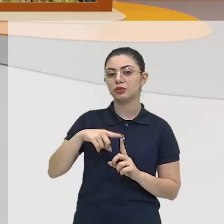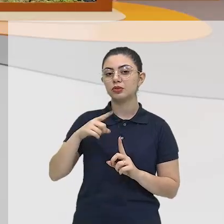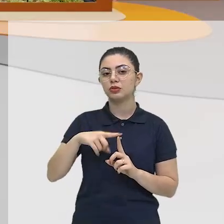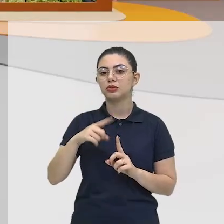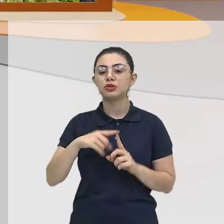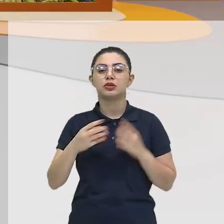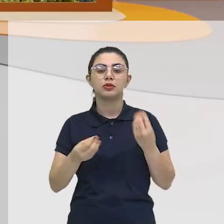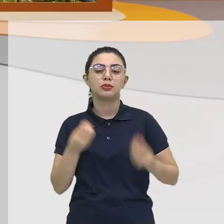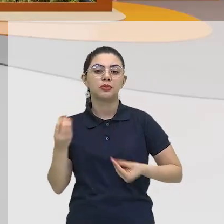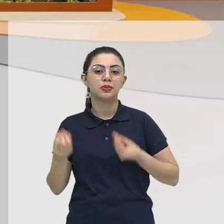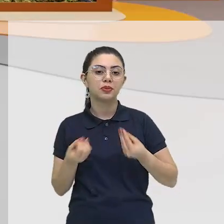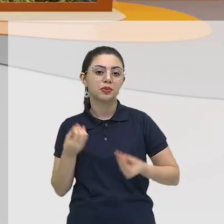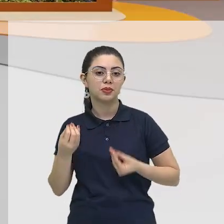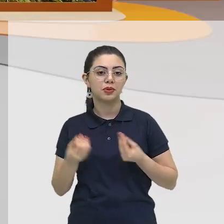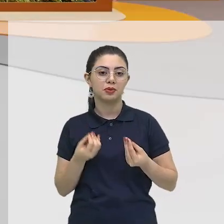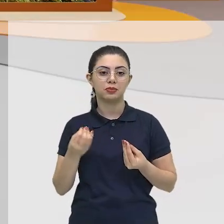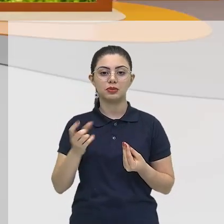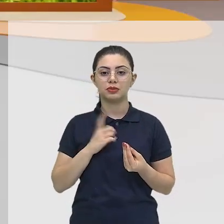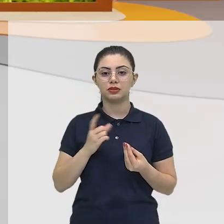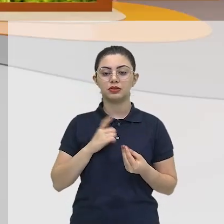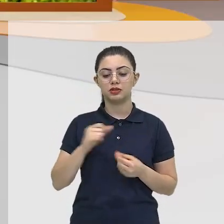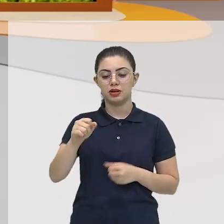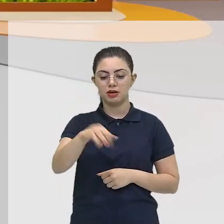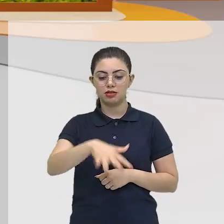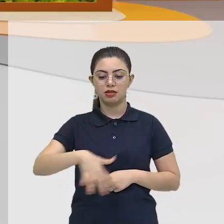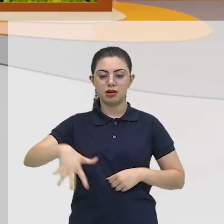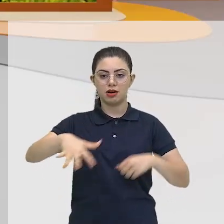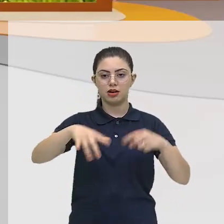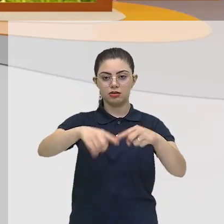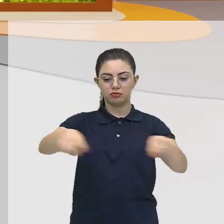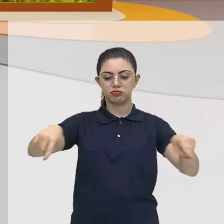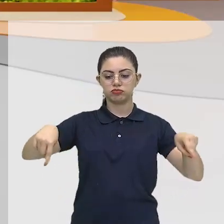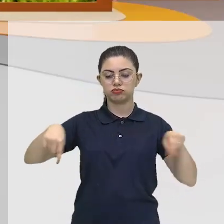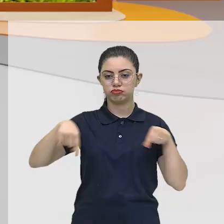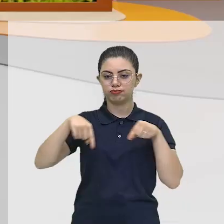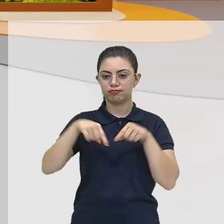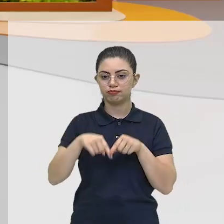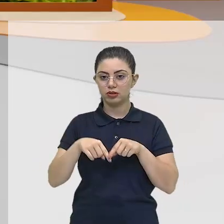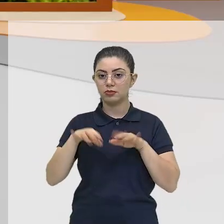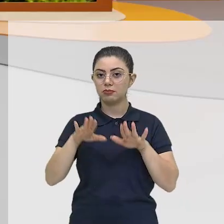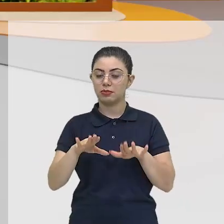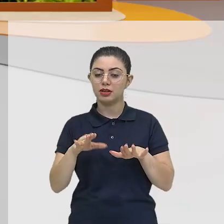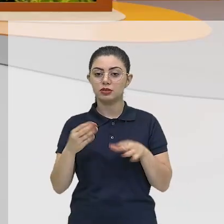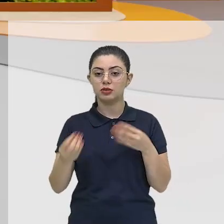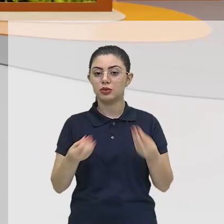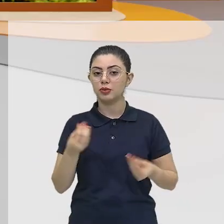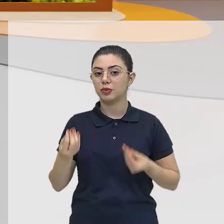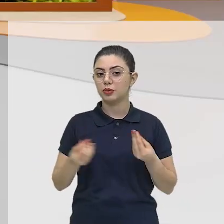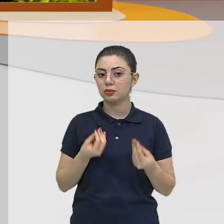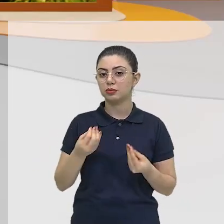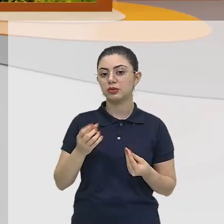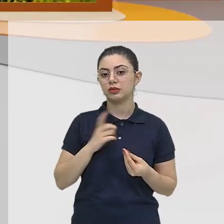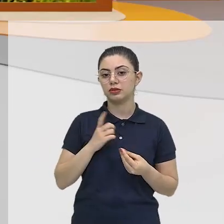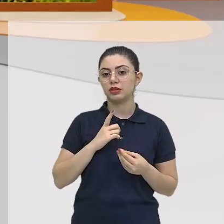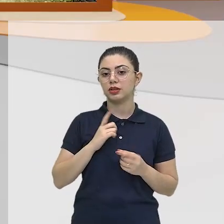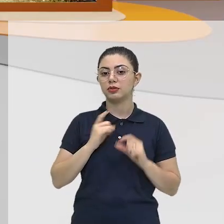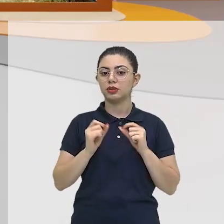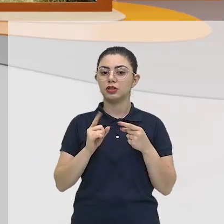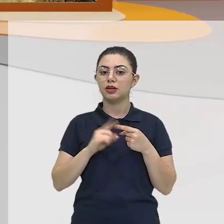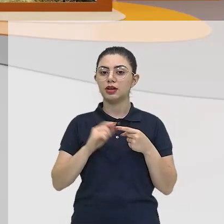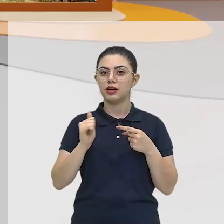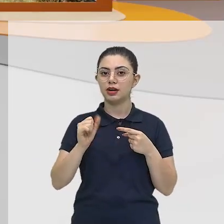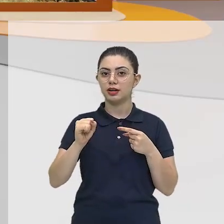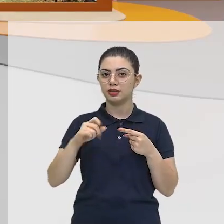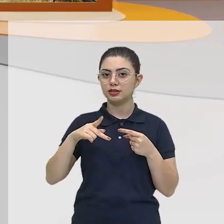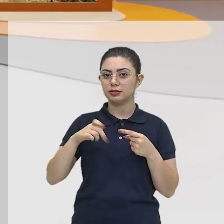estando dividida ali ao redor do cultivo, mas também teremos, né, além da aspersão convencional,